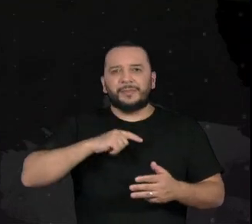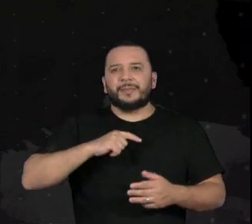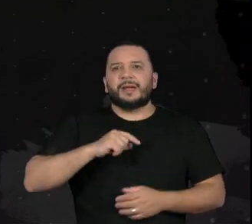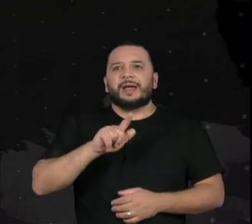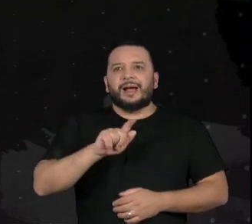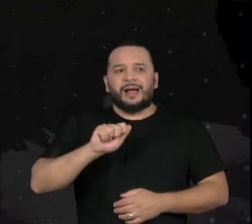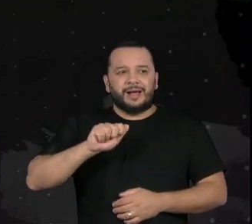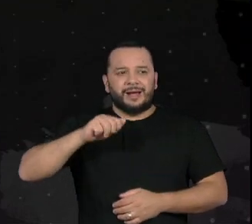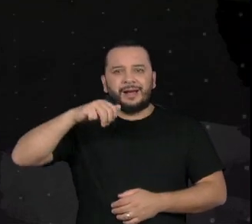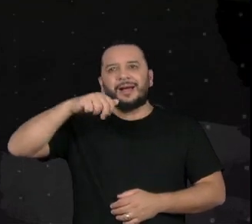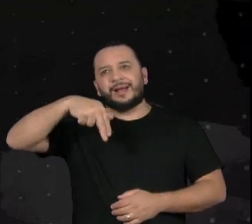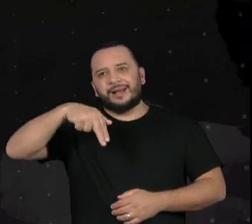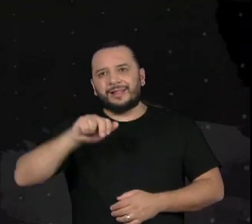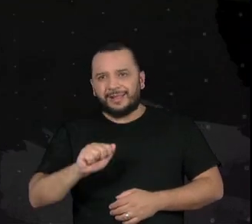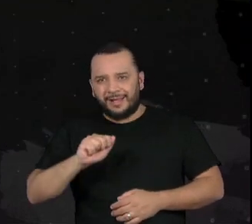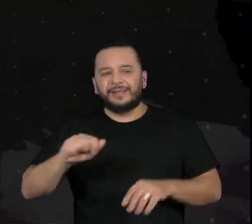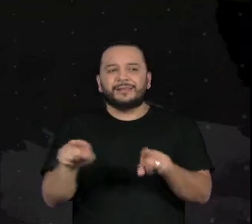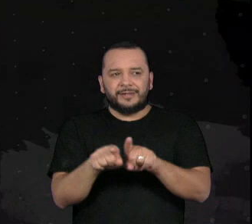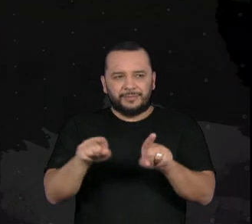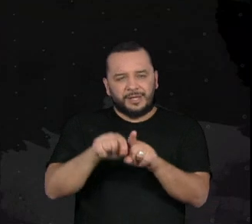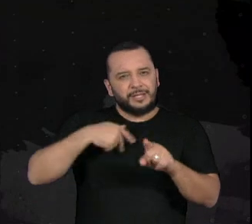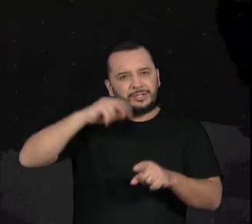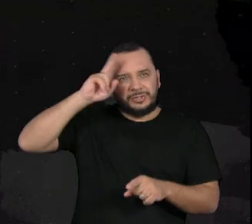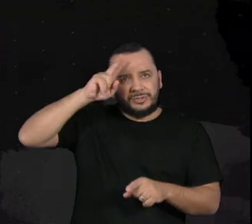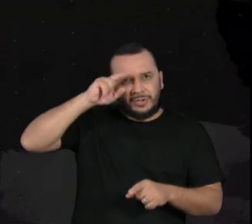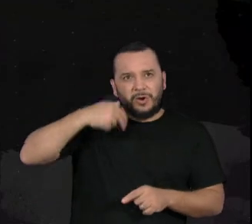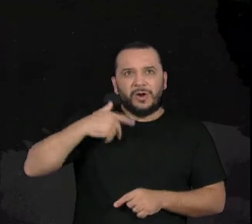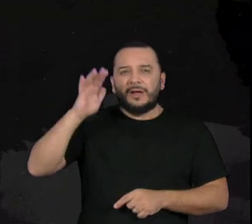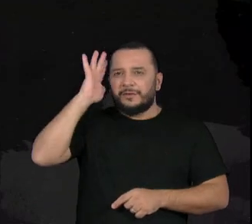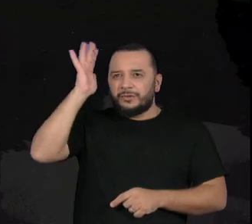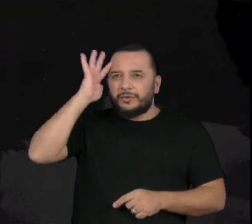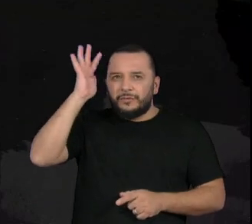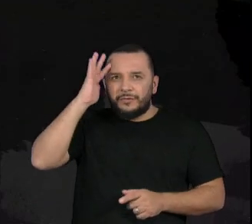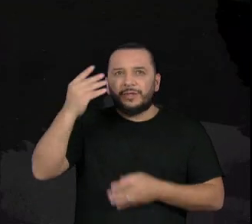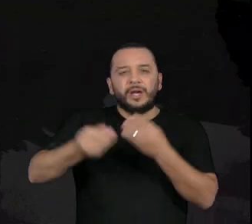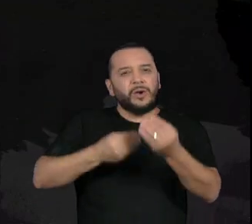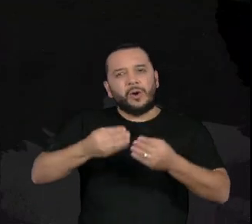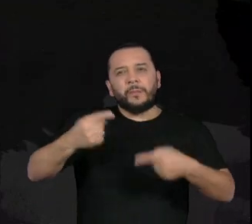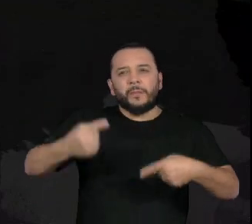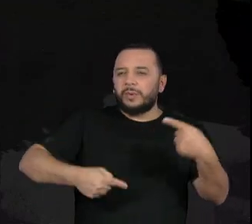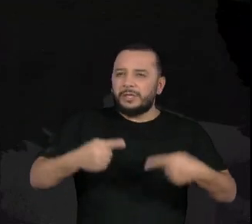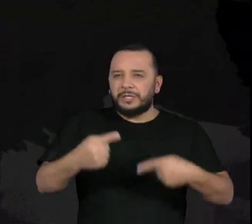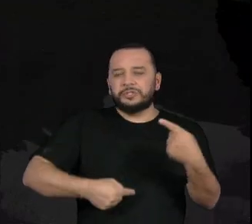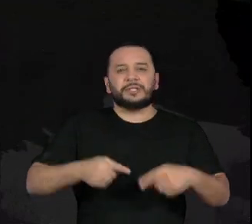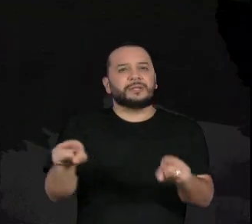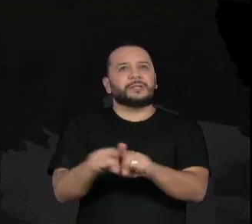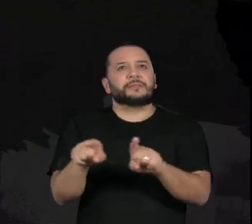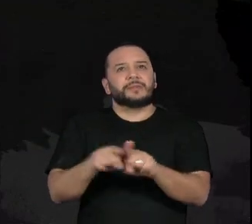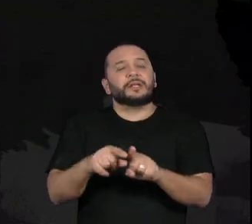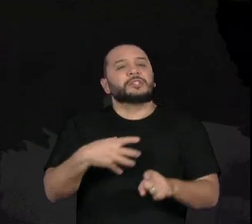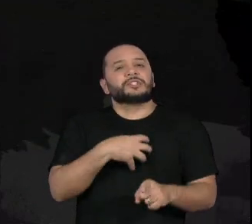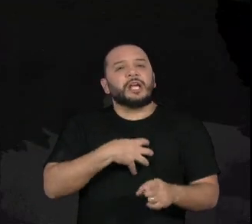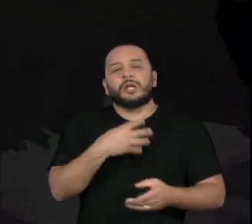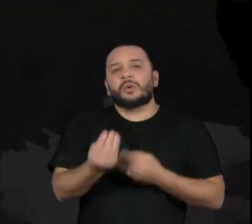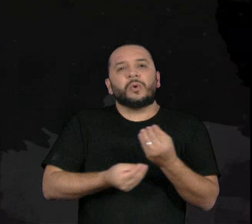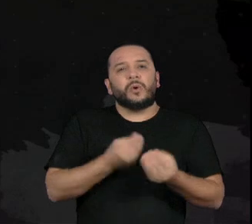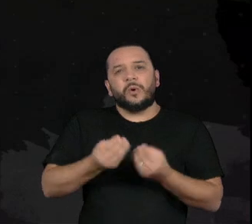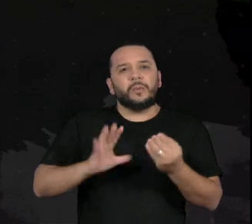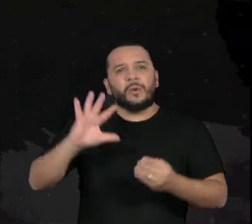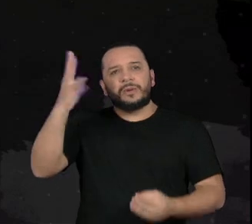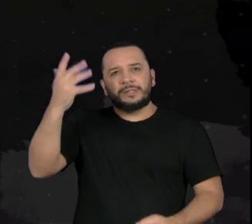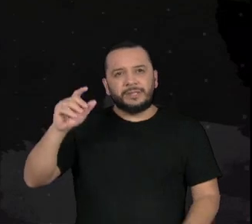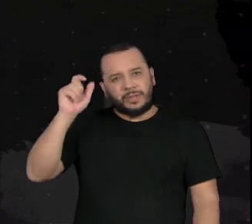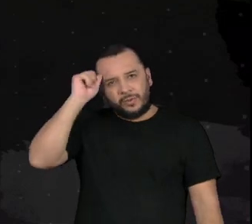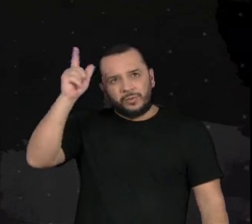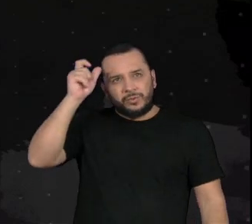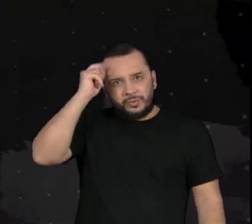Busque entender suas histórias, a filosofia que rolava, suas políticas, a forma que se davam essas